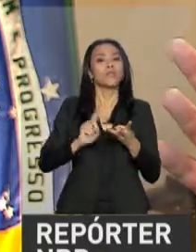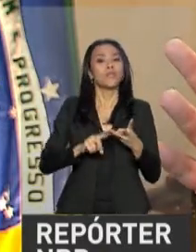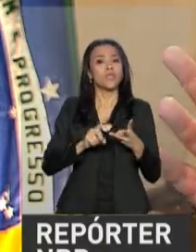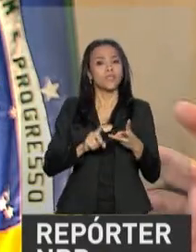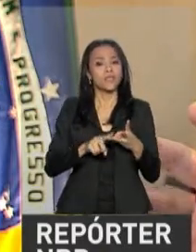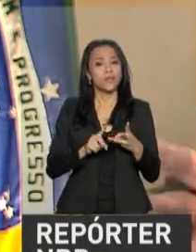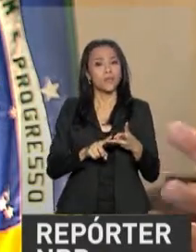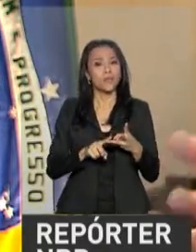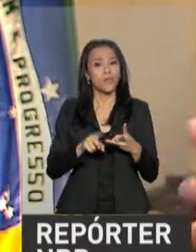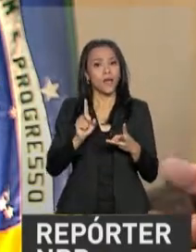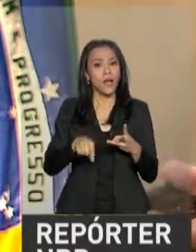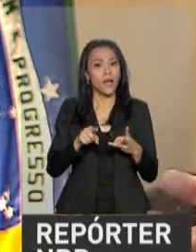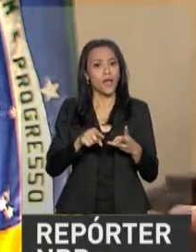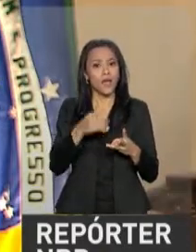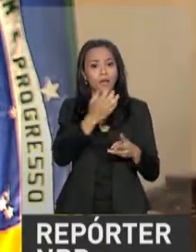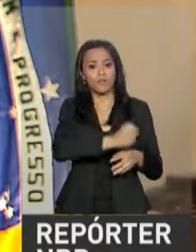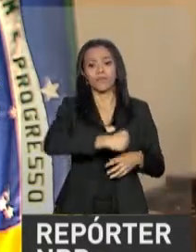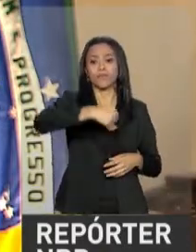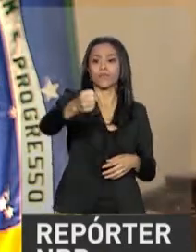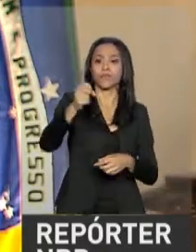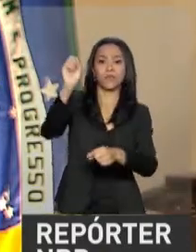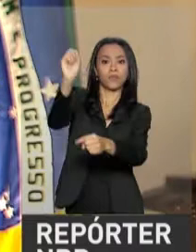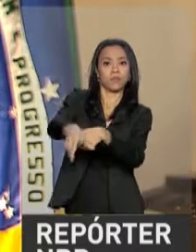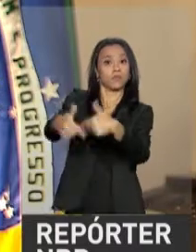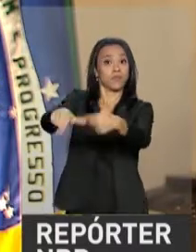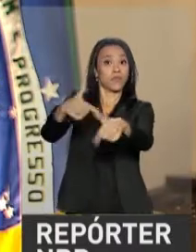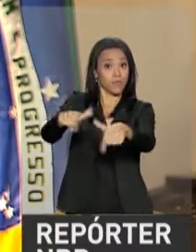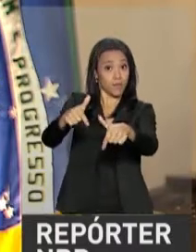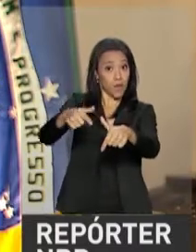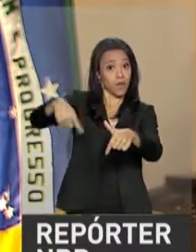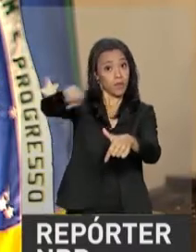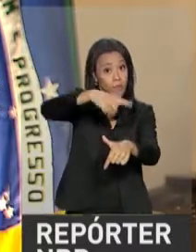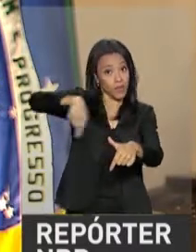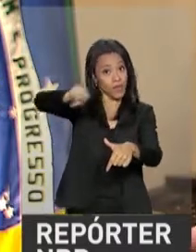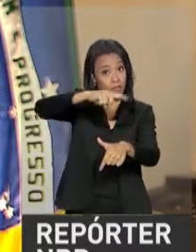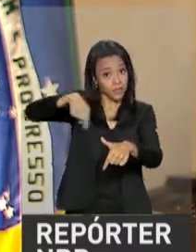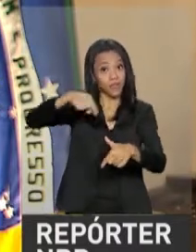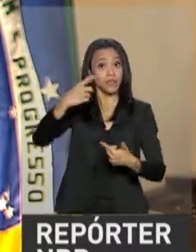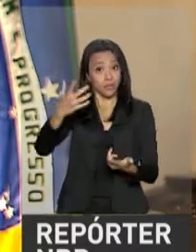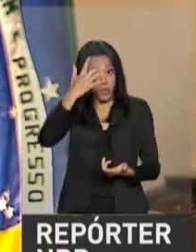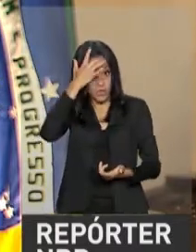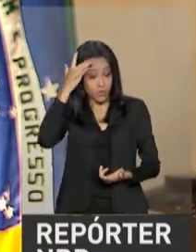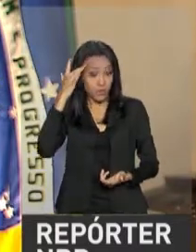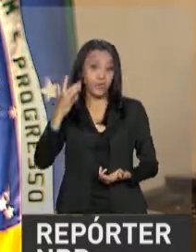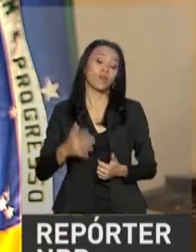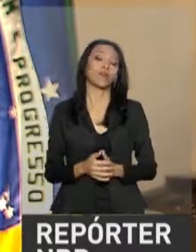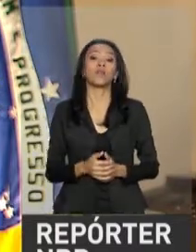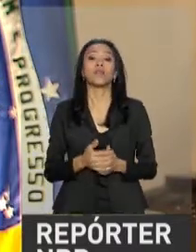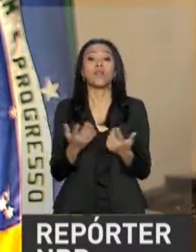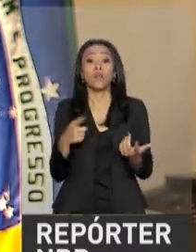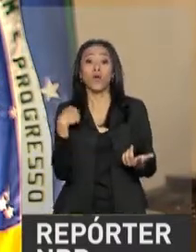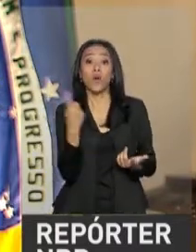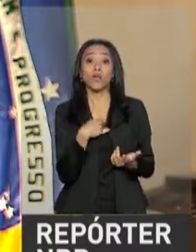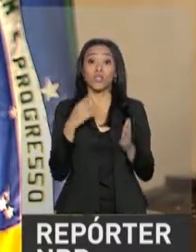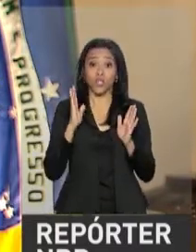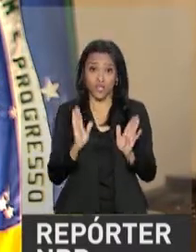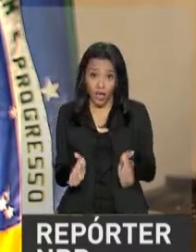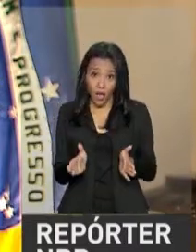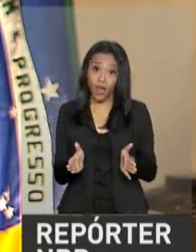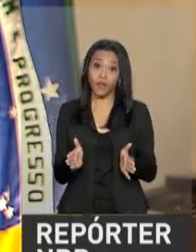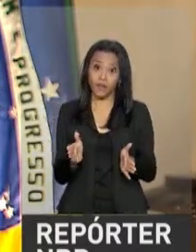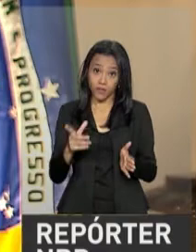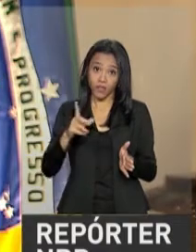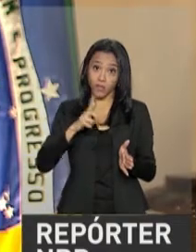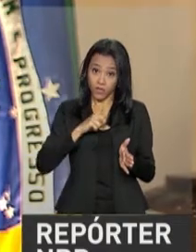ainda o encaminhamento para o mercado de trabalho daquelas pessoas do cadastro único e do bolsa família nós já obtivemos até